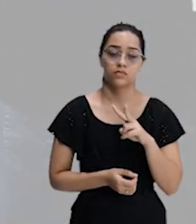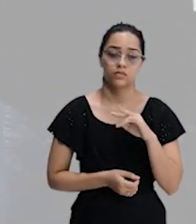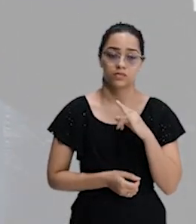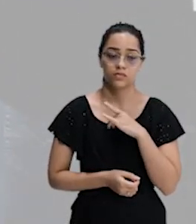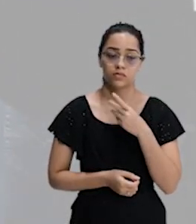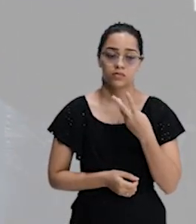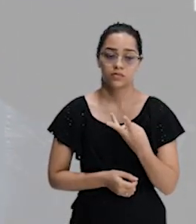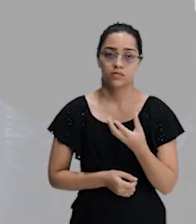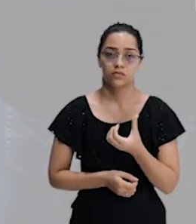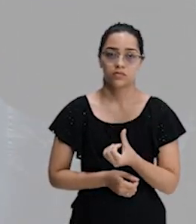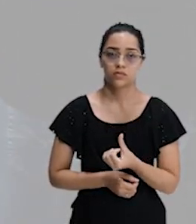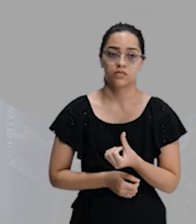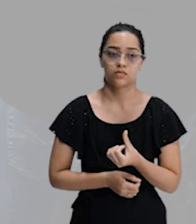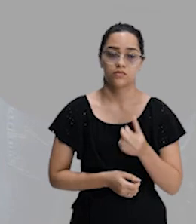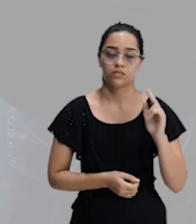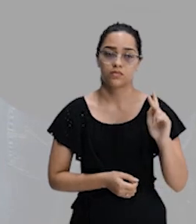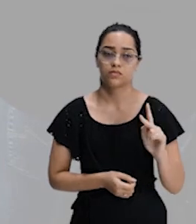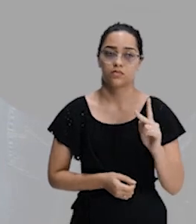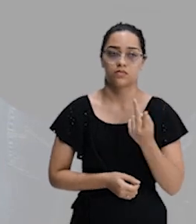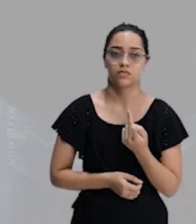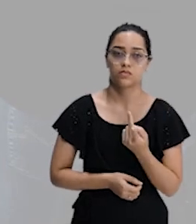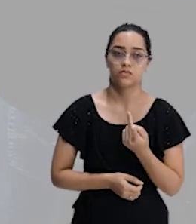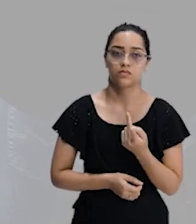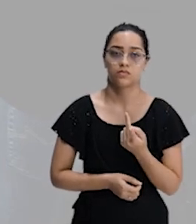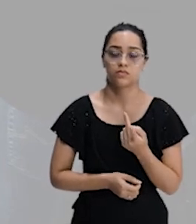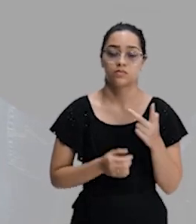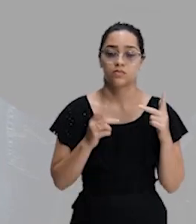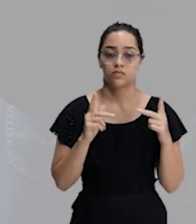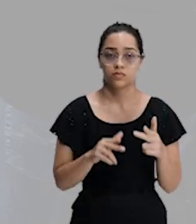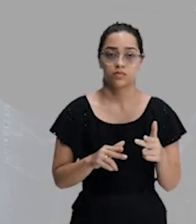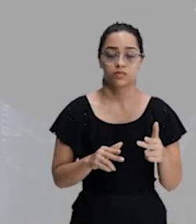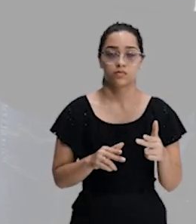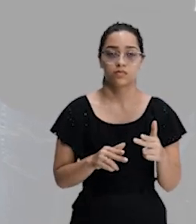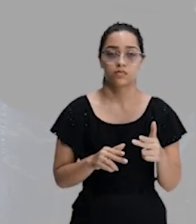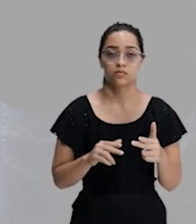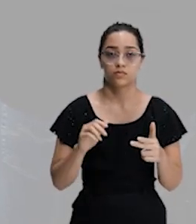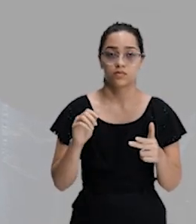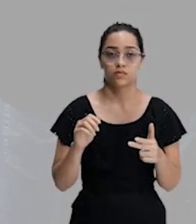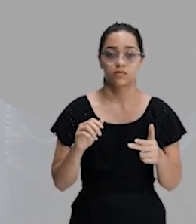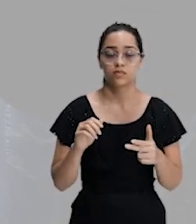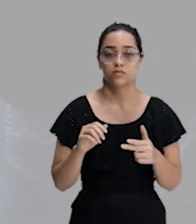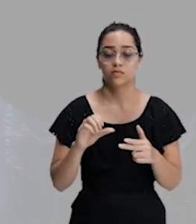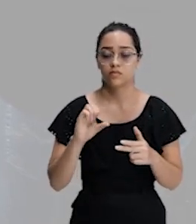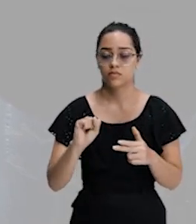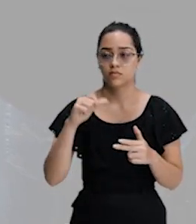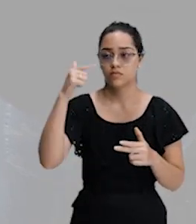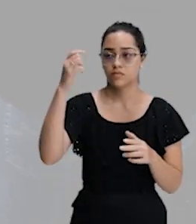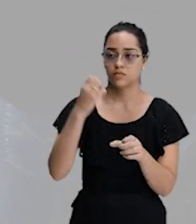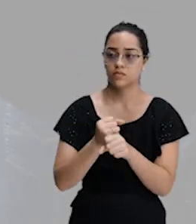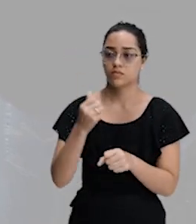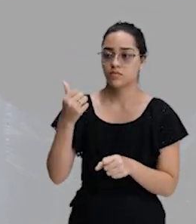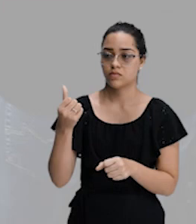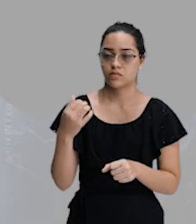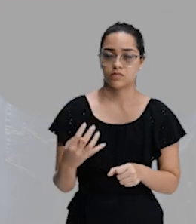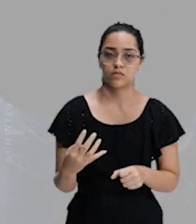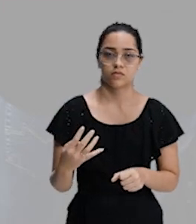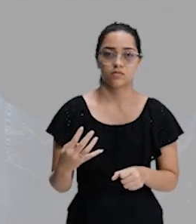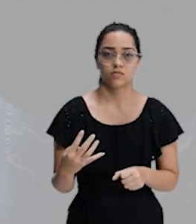ter 36H igual a 8 ao quadrado é